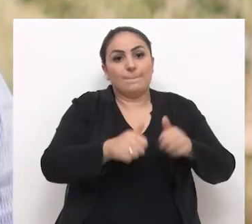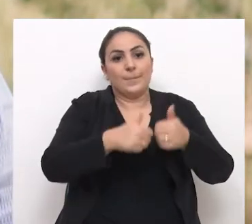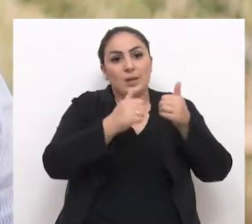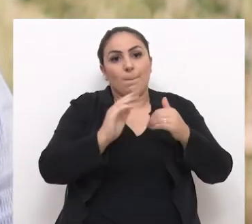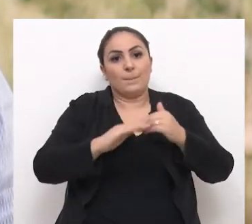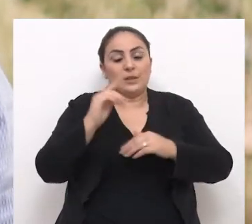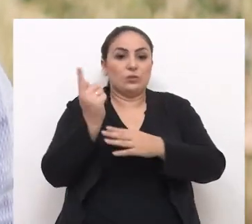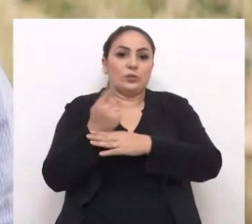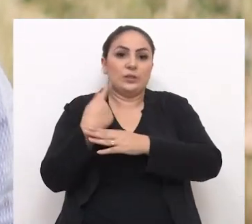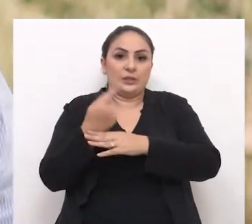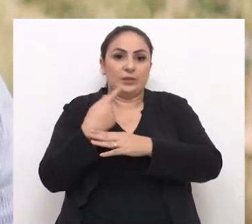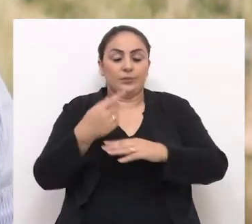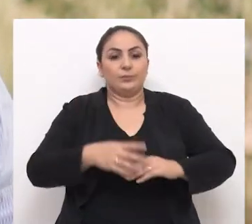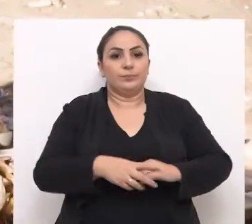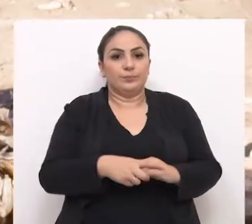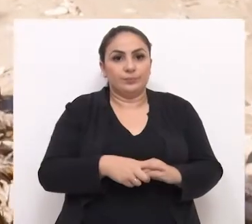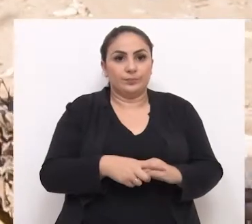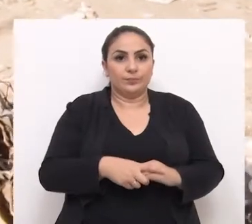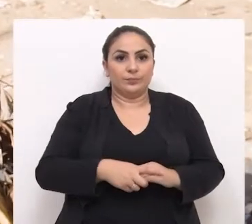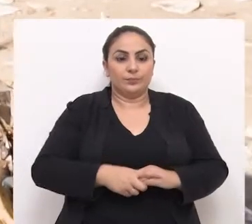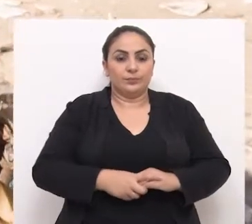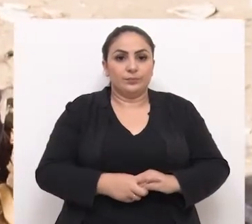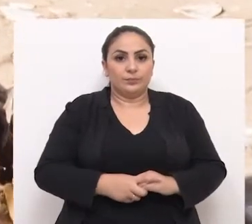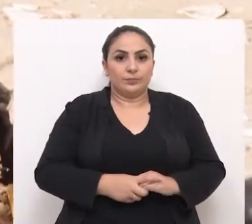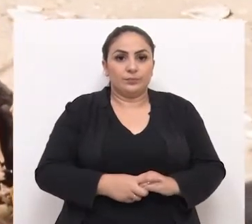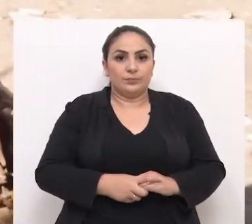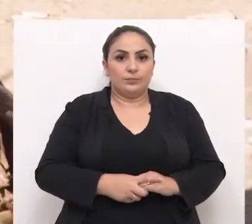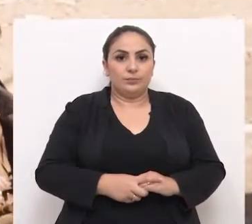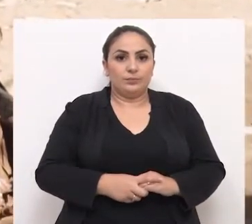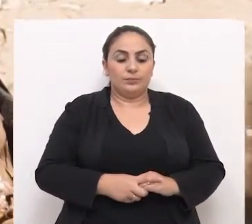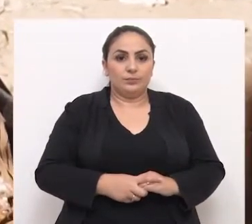cidade melhor e mais sustentável.